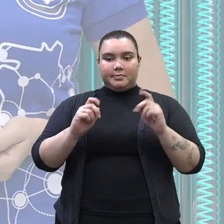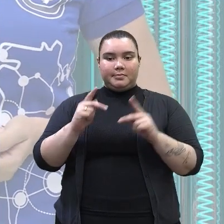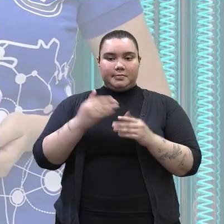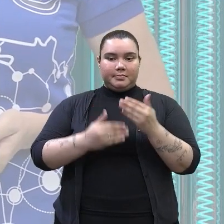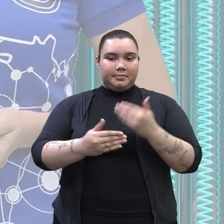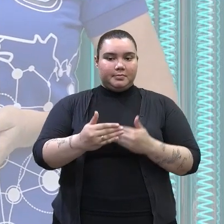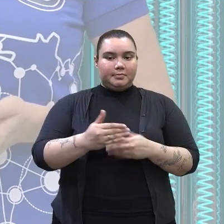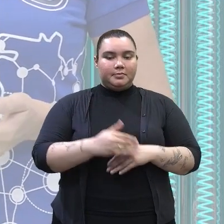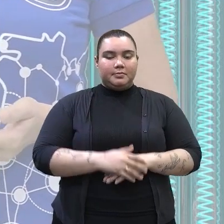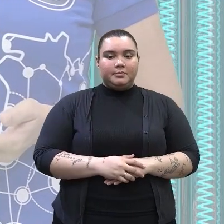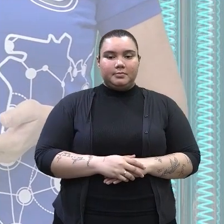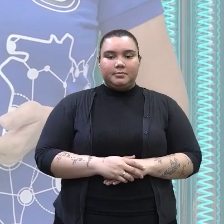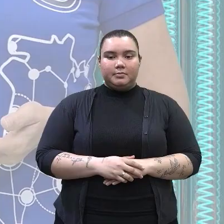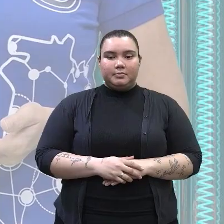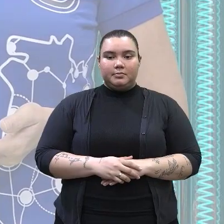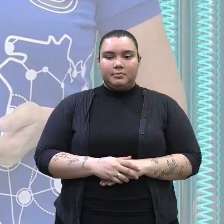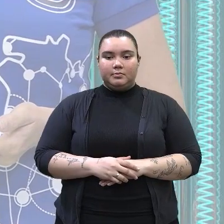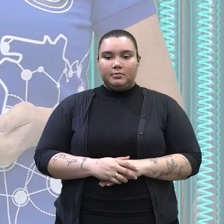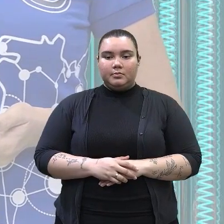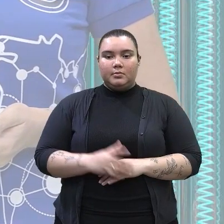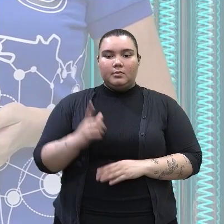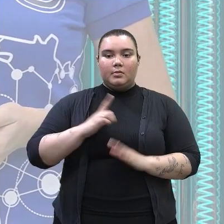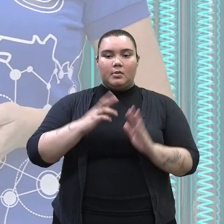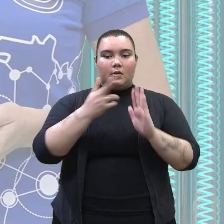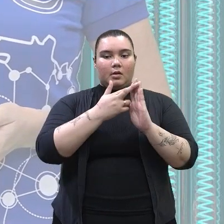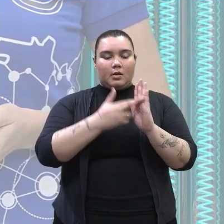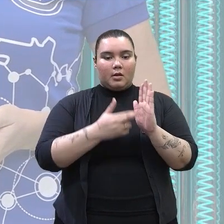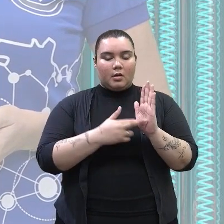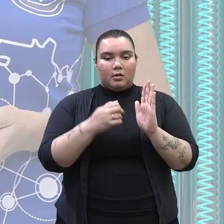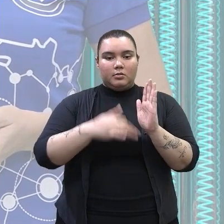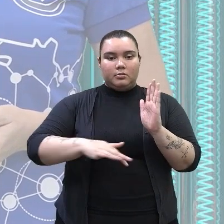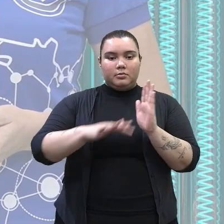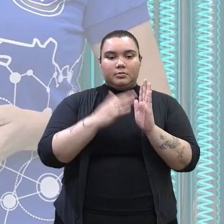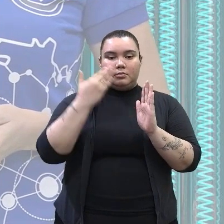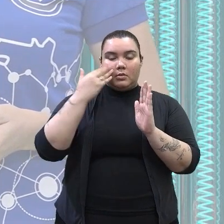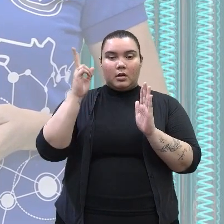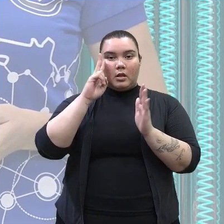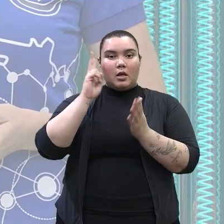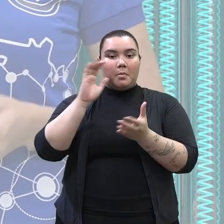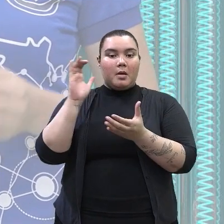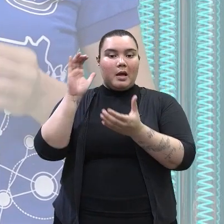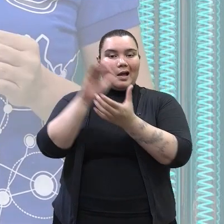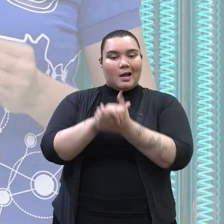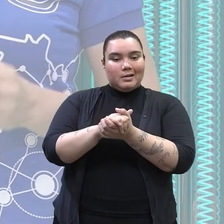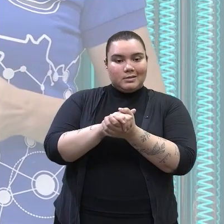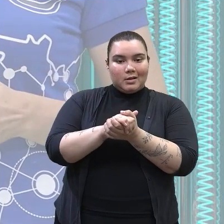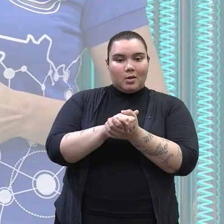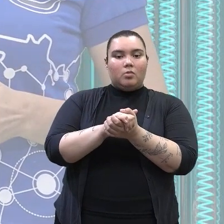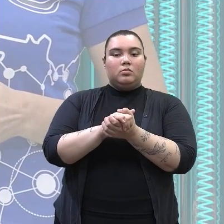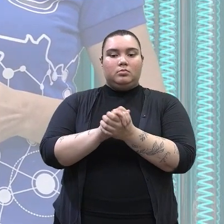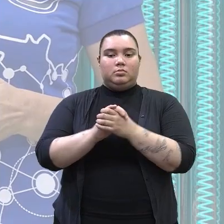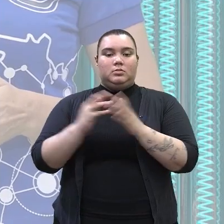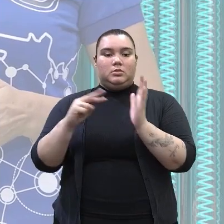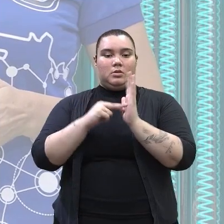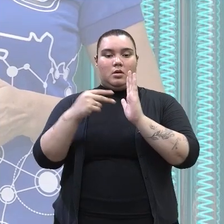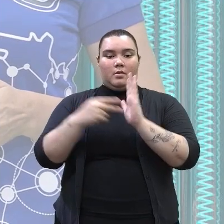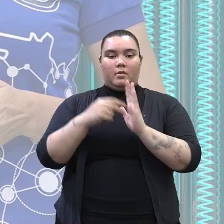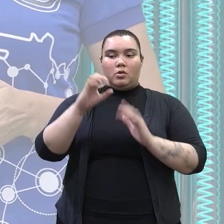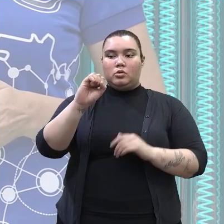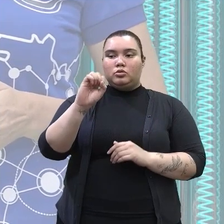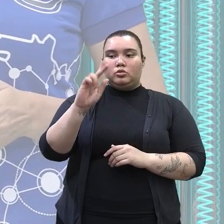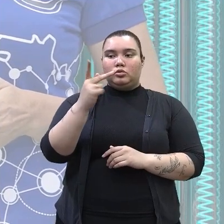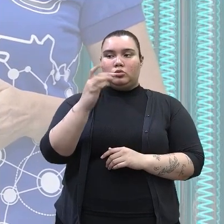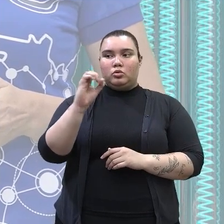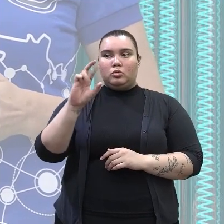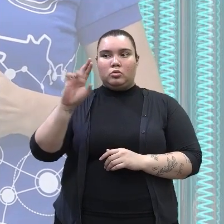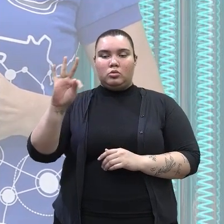Continuando. Ainda da regra geral, olha lá do casal, né? Short, que significa baixo. Então,